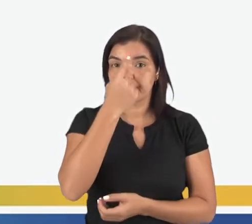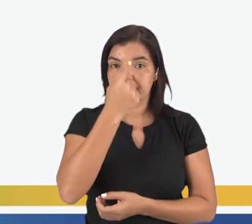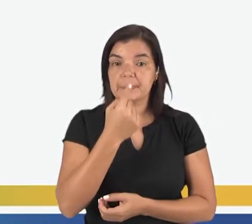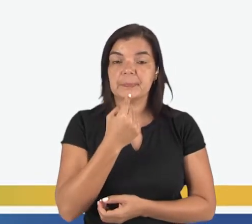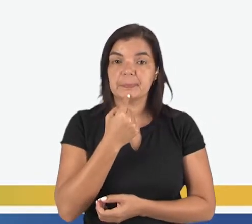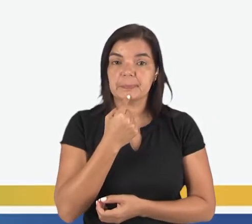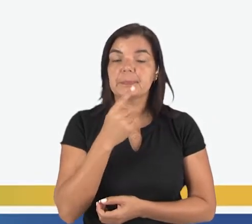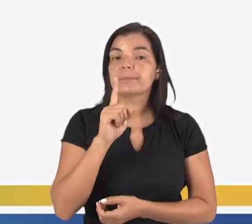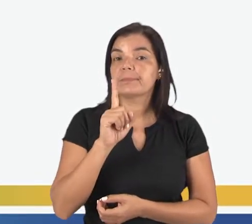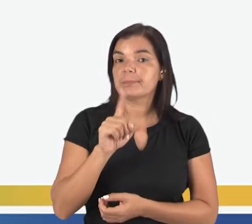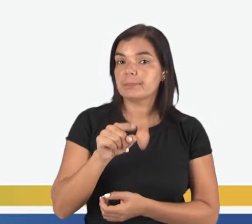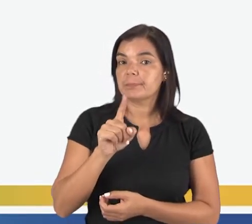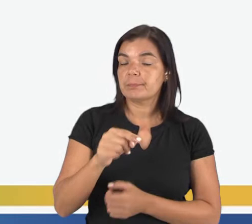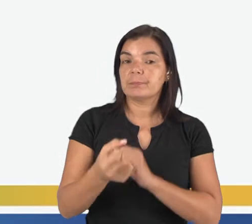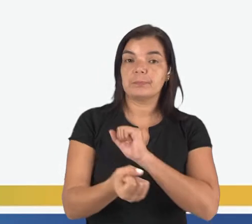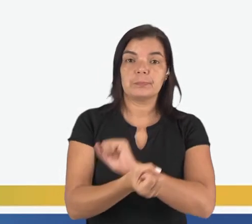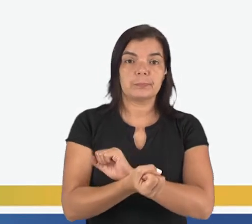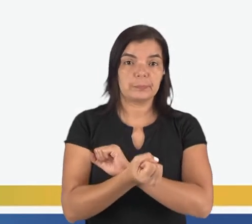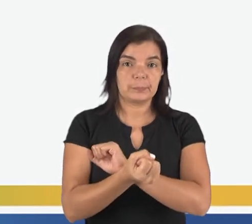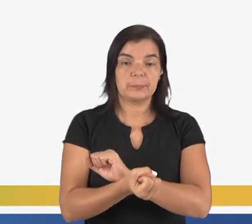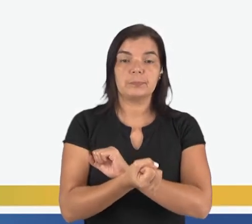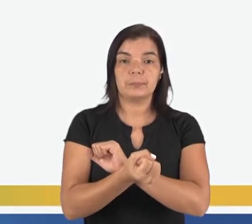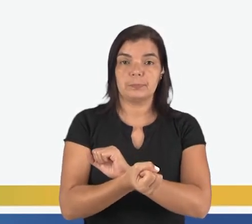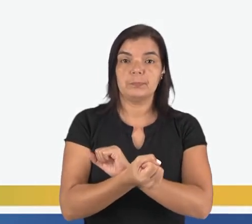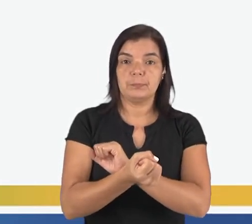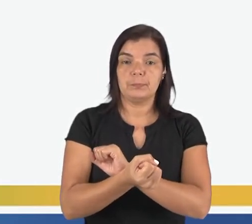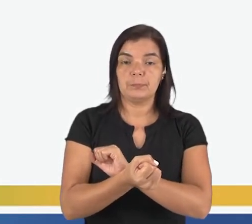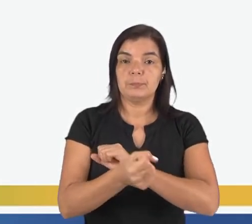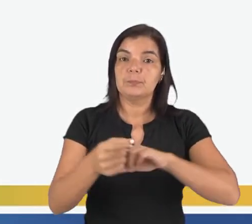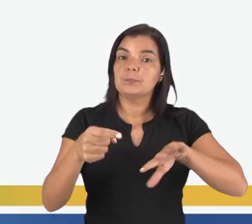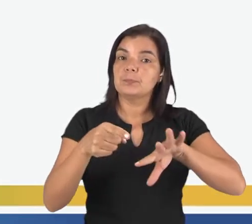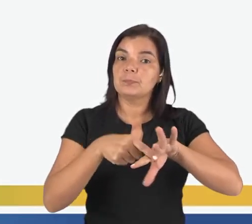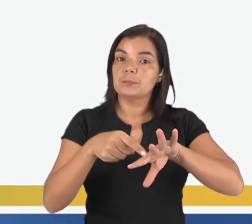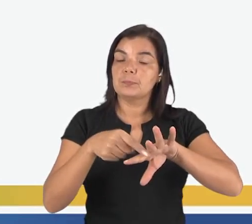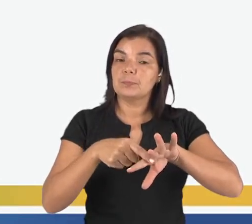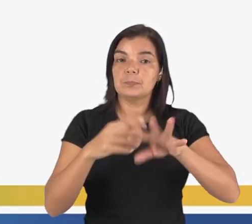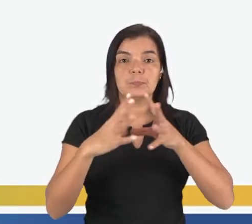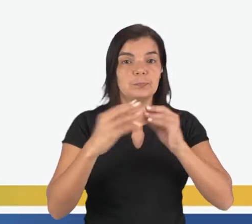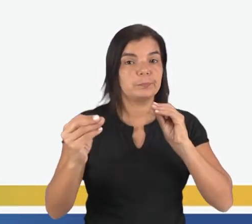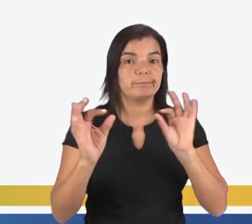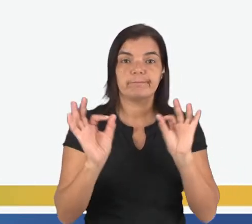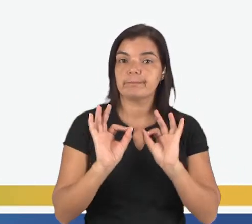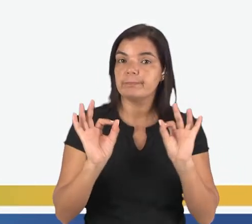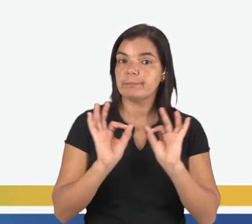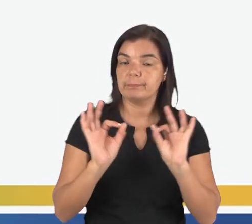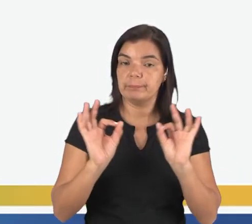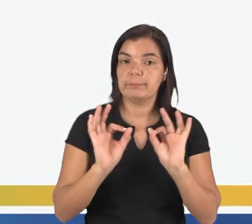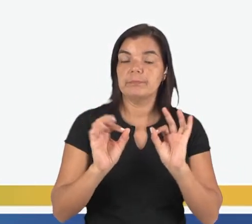né? Eles eram presos pelos pés para que não fugissem.